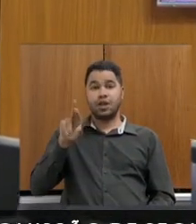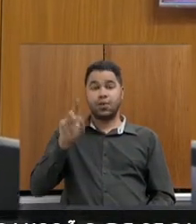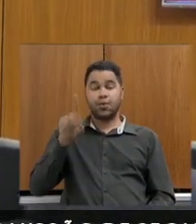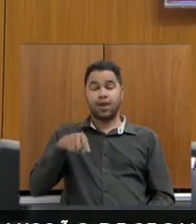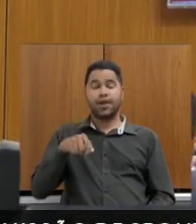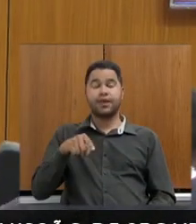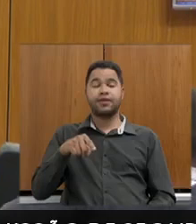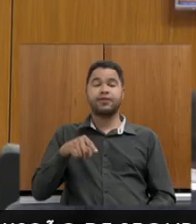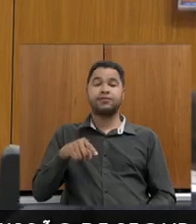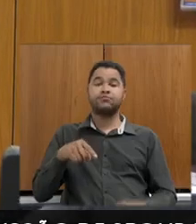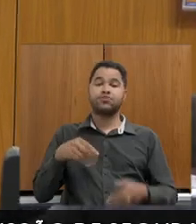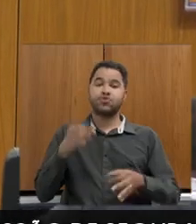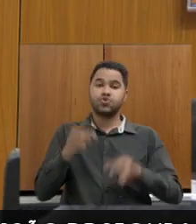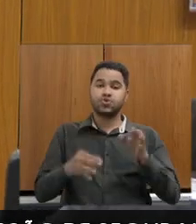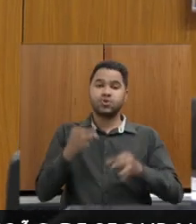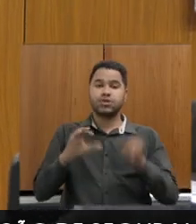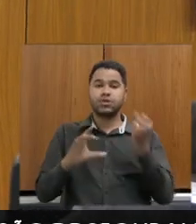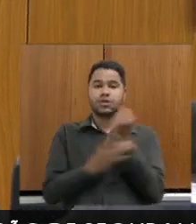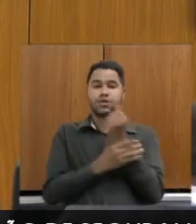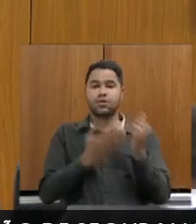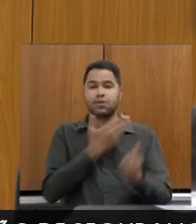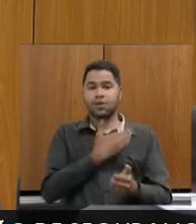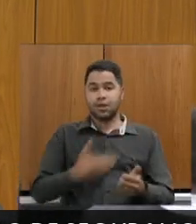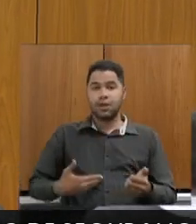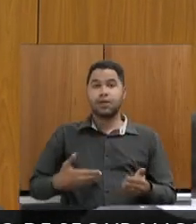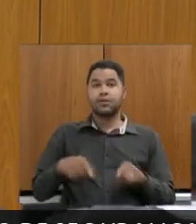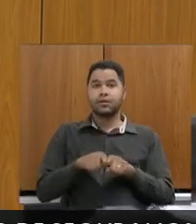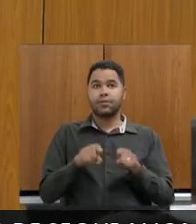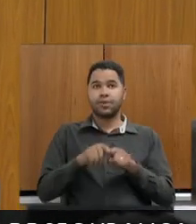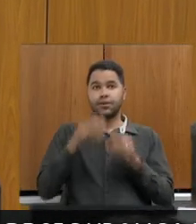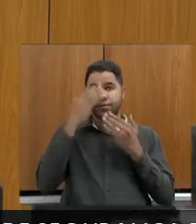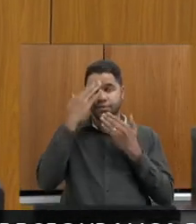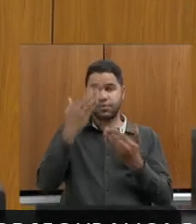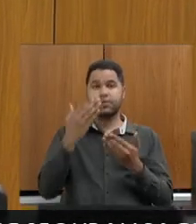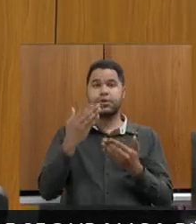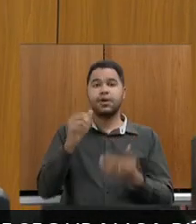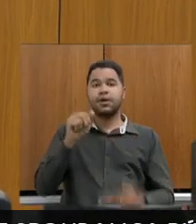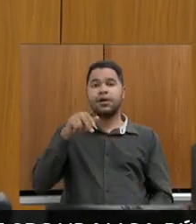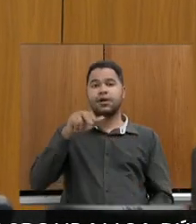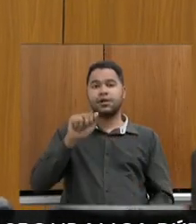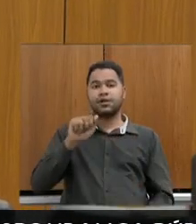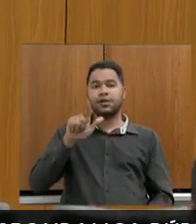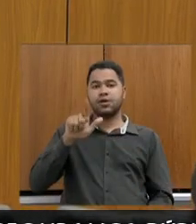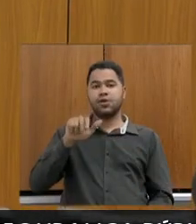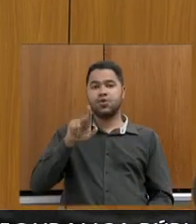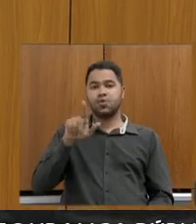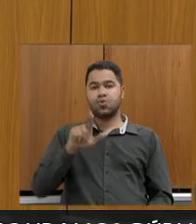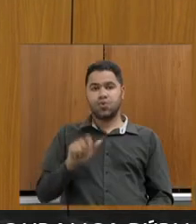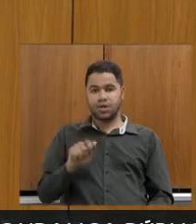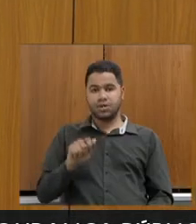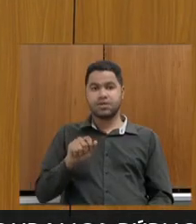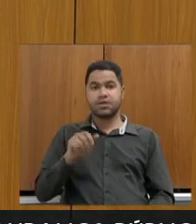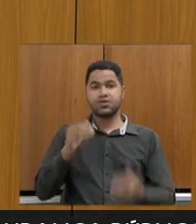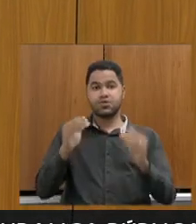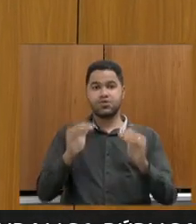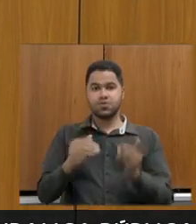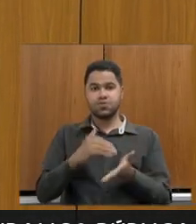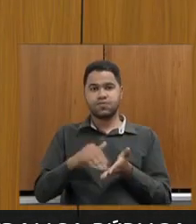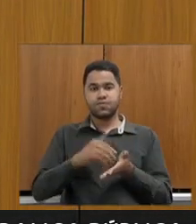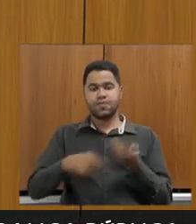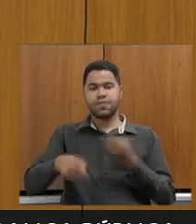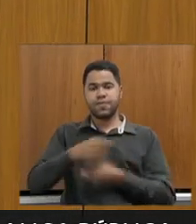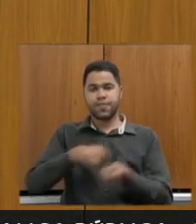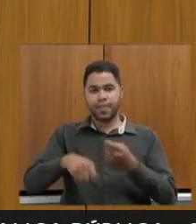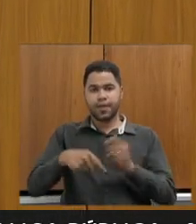Pública presença também registra agradece a presença da Dra Ana Luiza Silva Falcão subsecretário de gestão